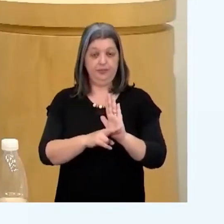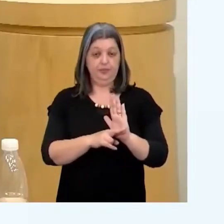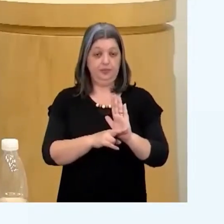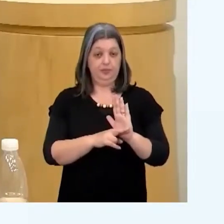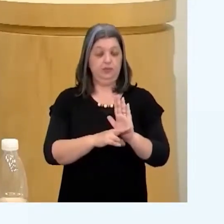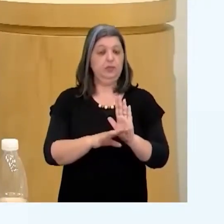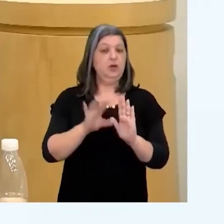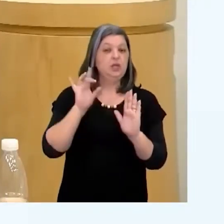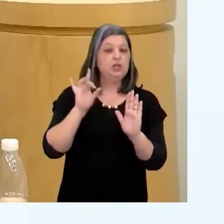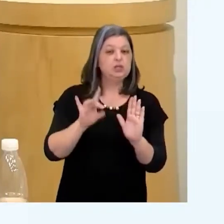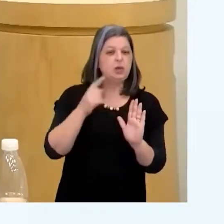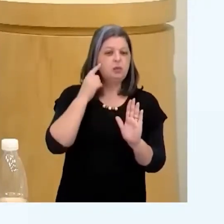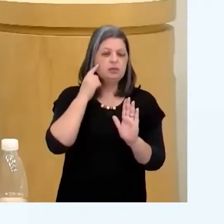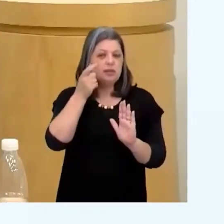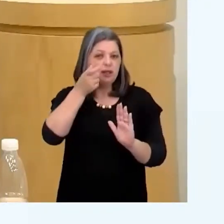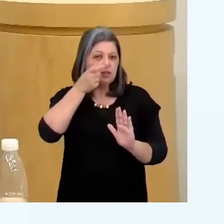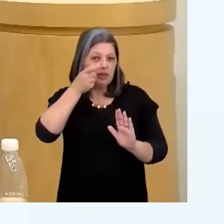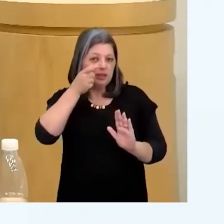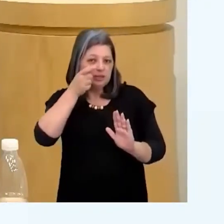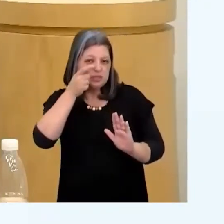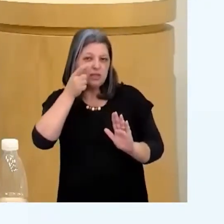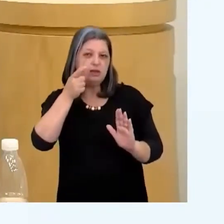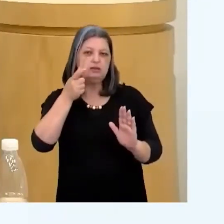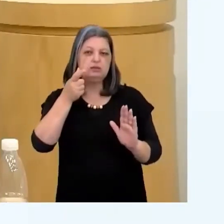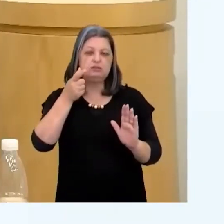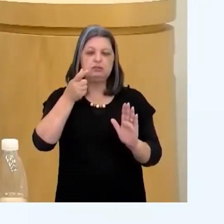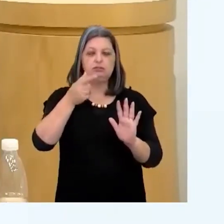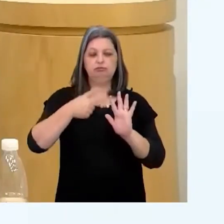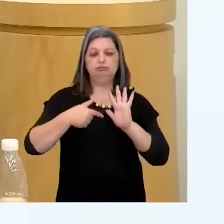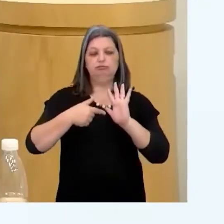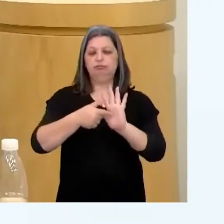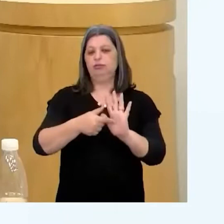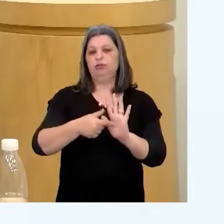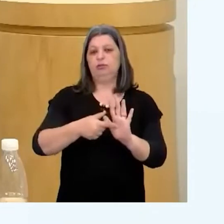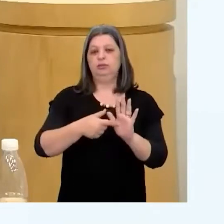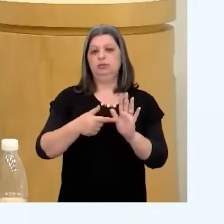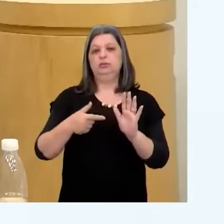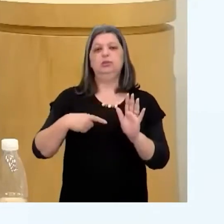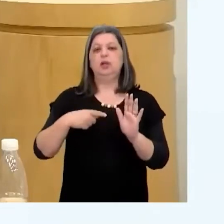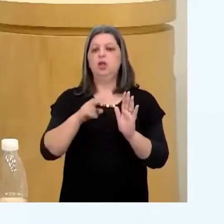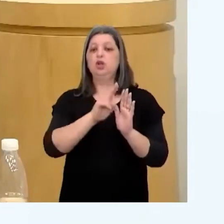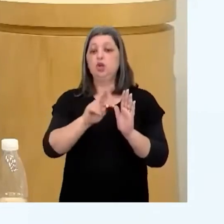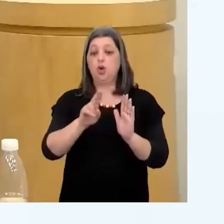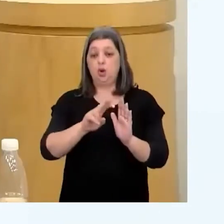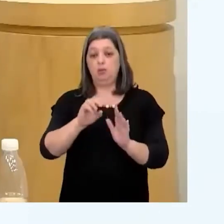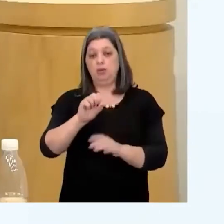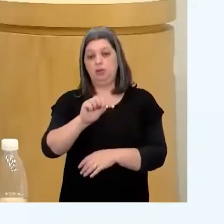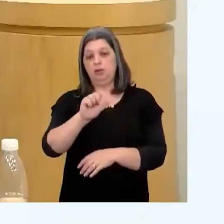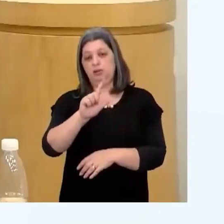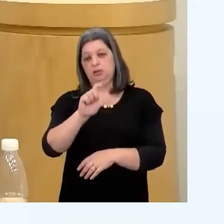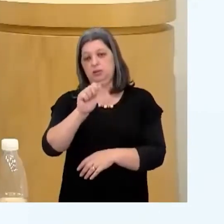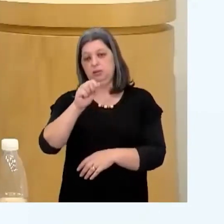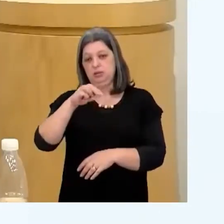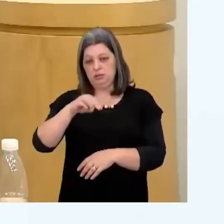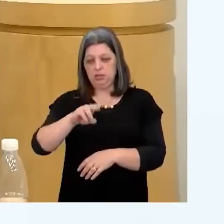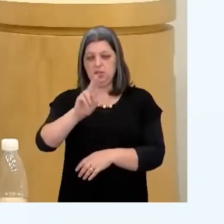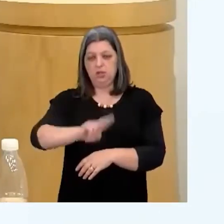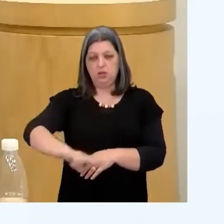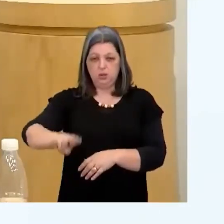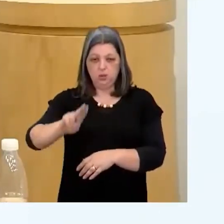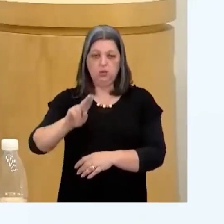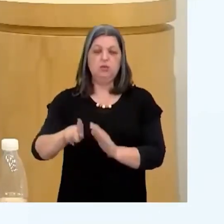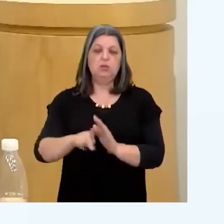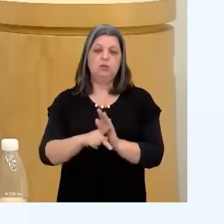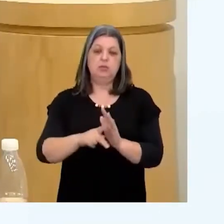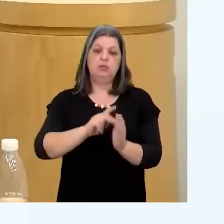para deixar a coisa mais interessante, mais viva. Então ele pegou o nome slam, que já era utilizado no esporte, o grande slam